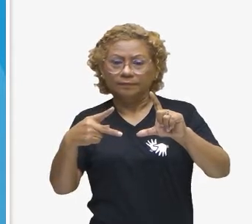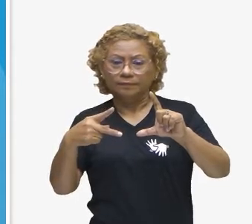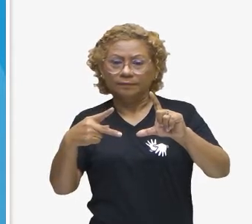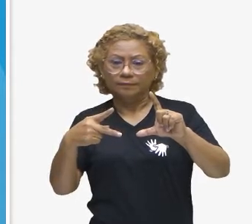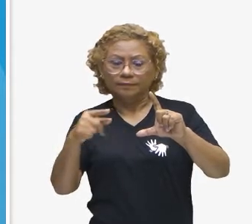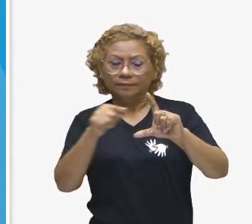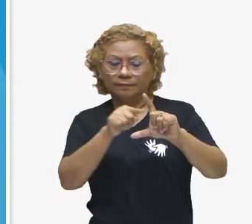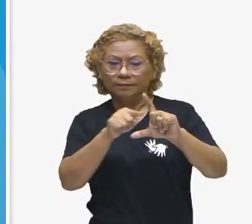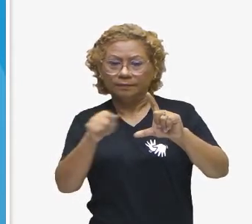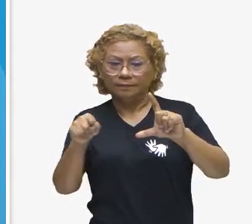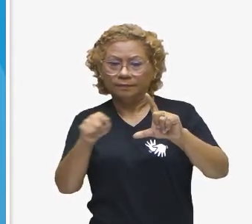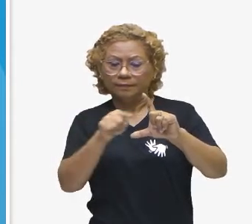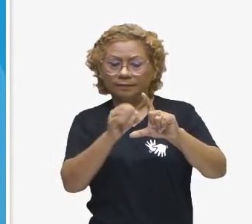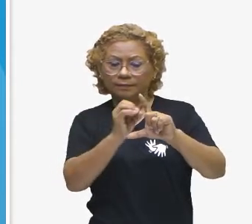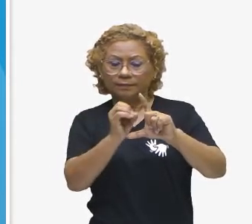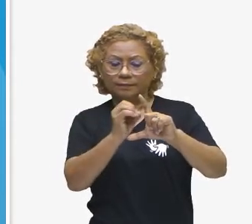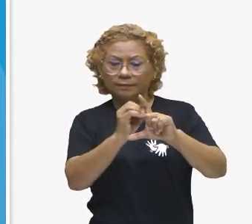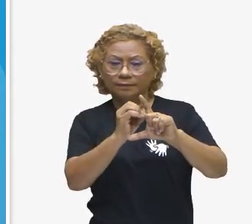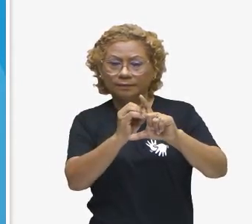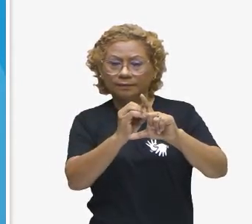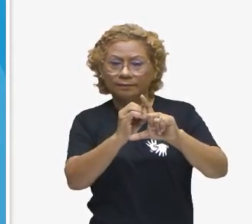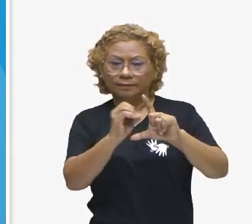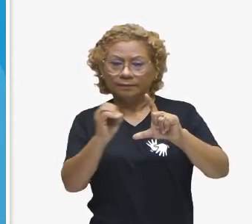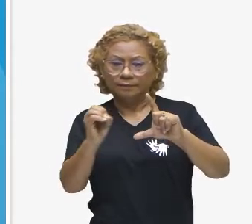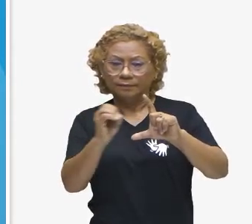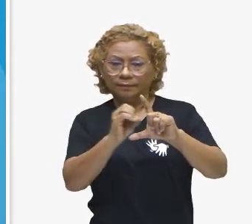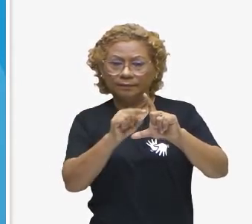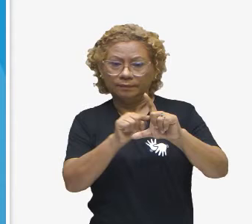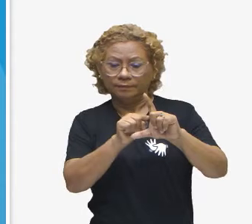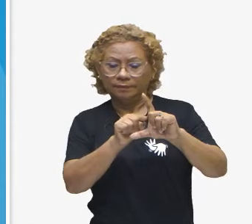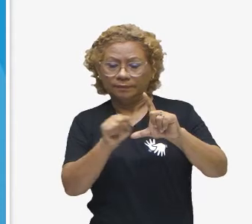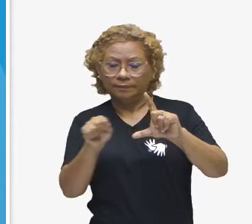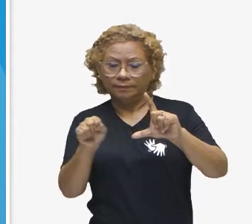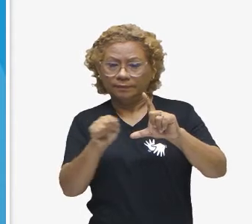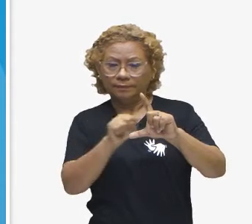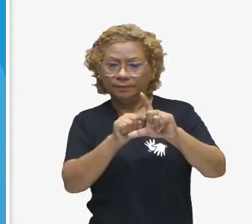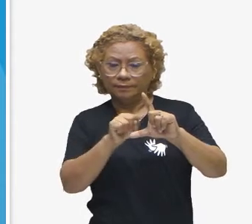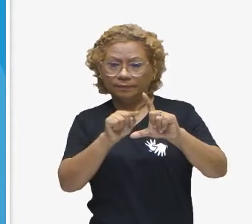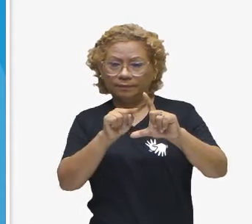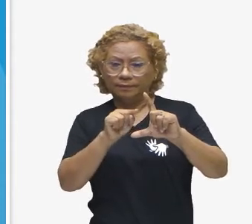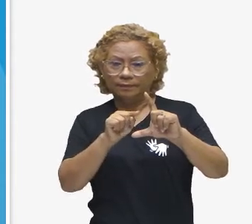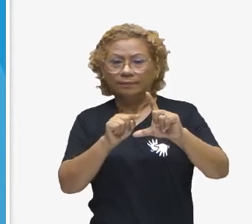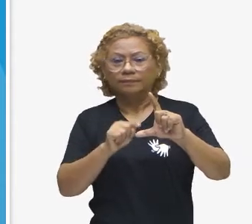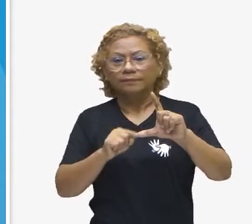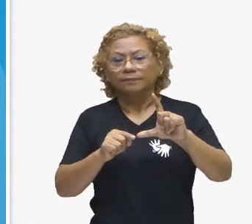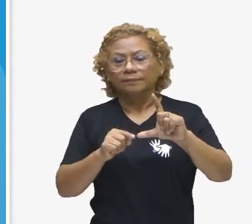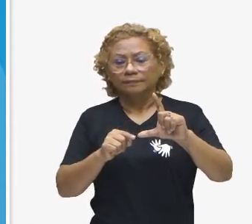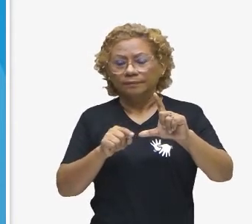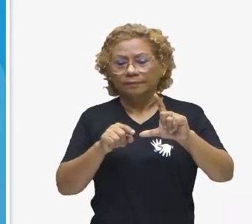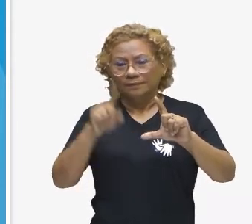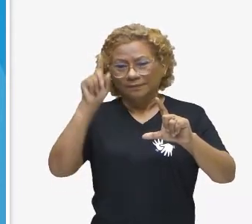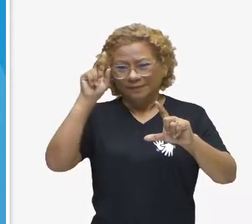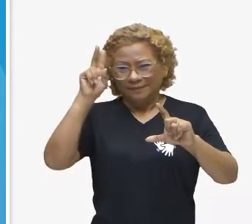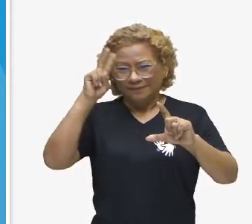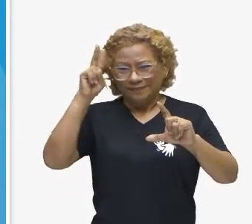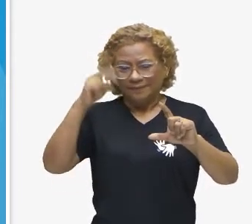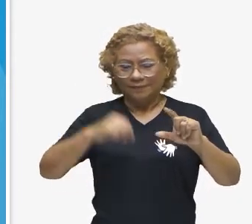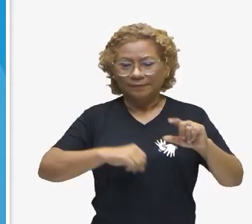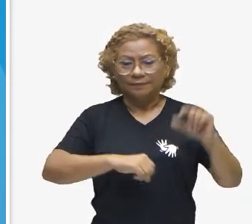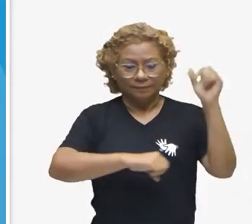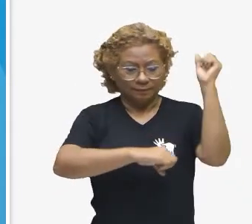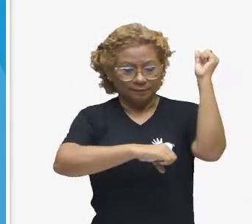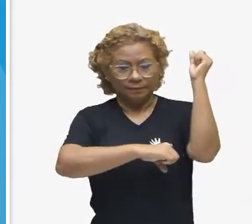0. Para a direita, temos os valores positivos e para a esquerda, temos